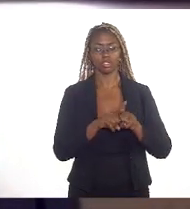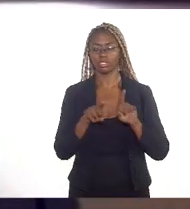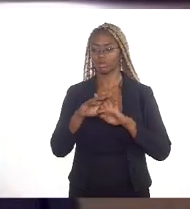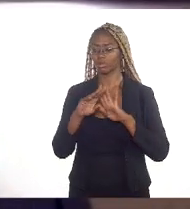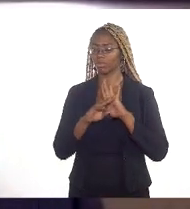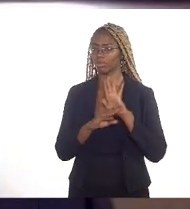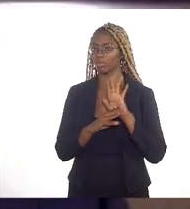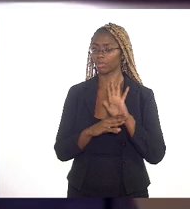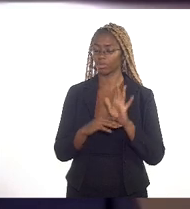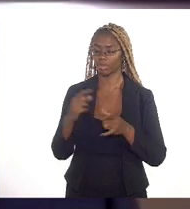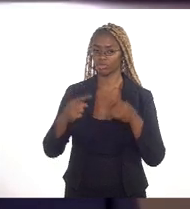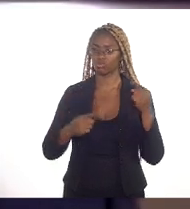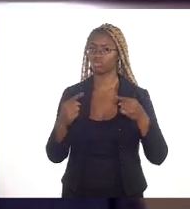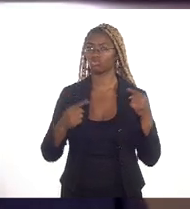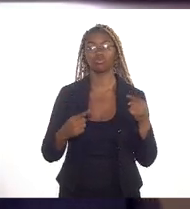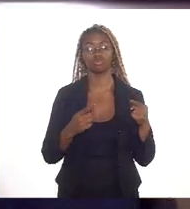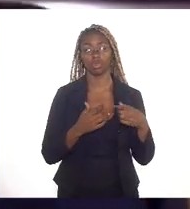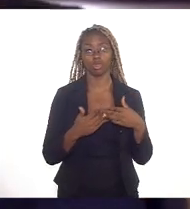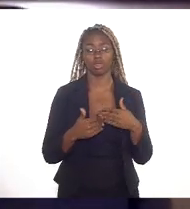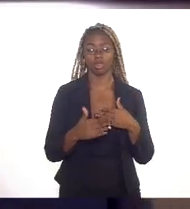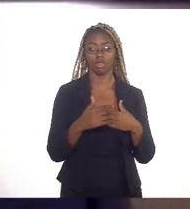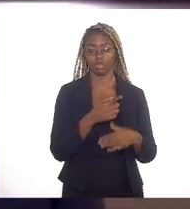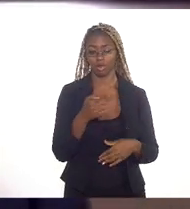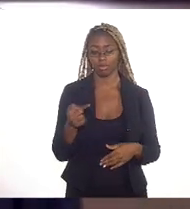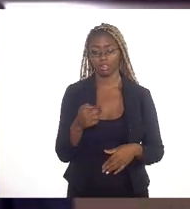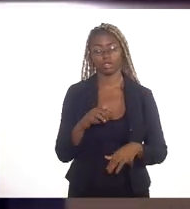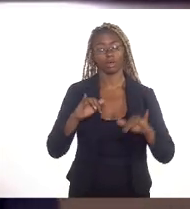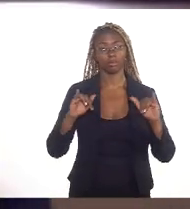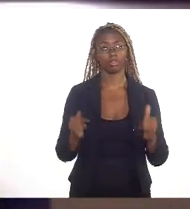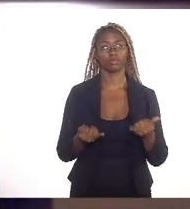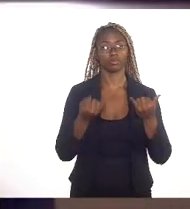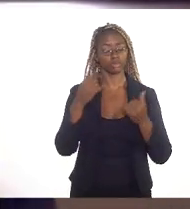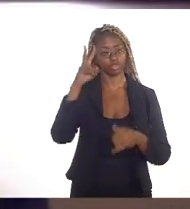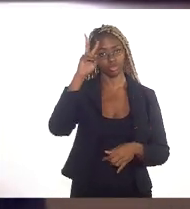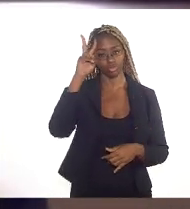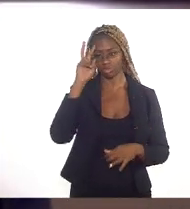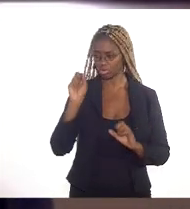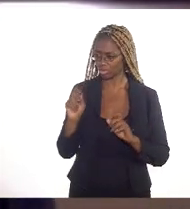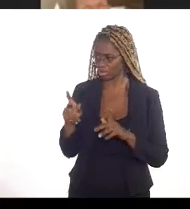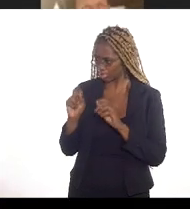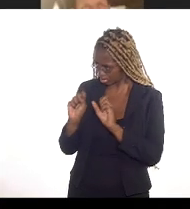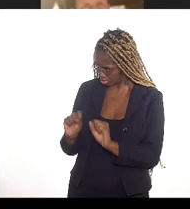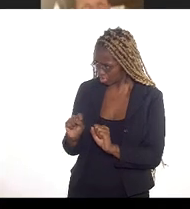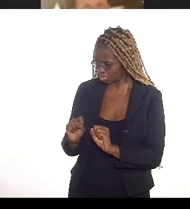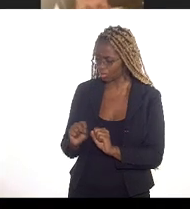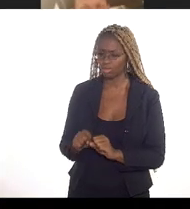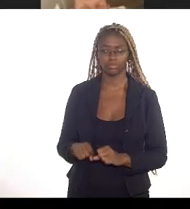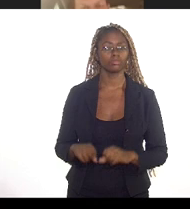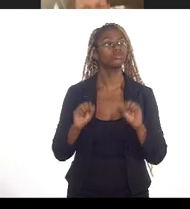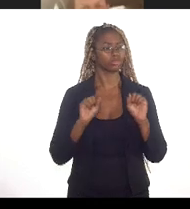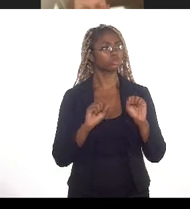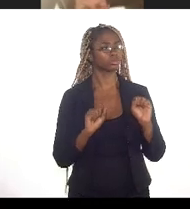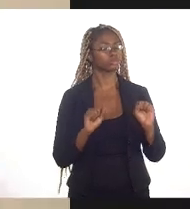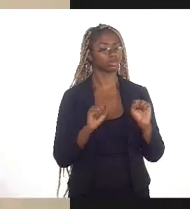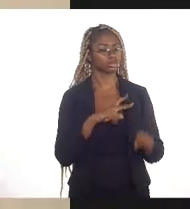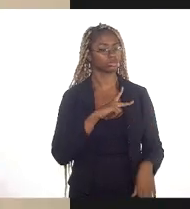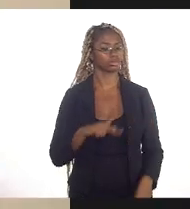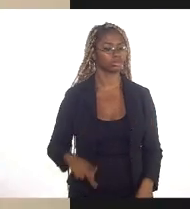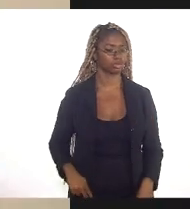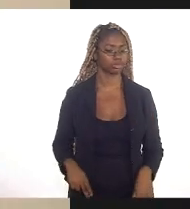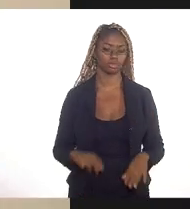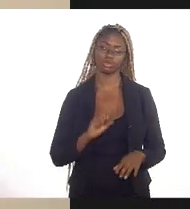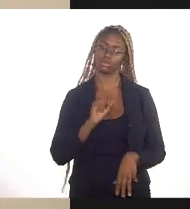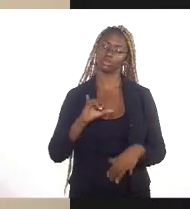Então, Vossa Excelência, aproveita essa agenda de segunda-feira, por favor. Pode ser, deputado Marques? Pode sim, presidente. Se